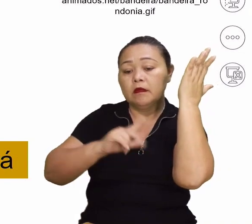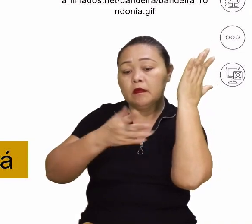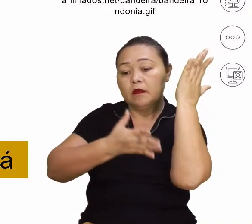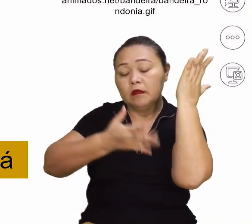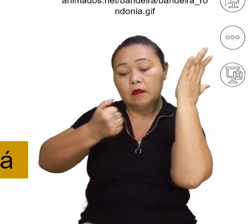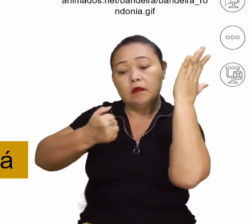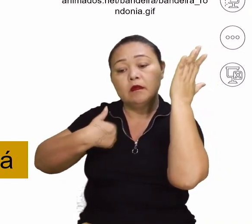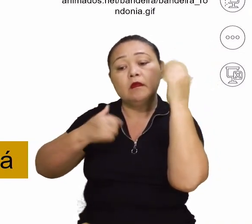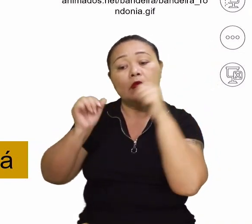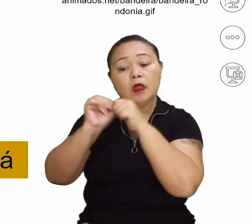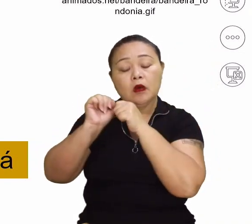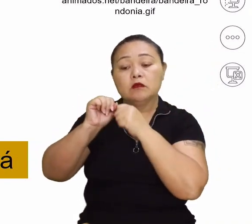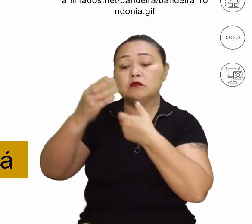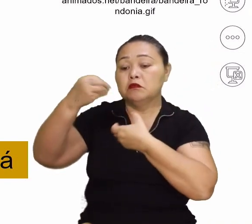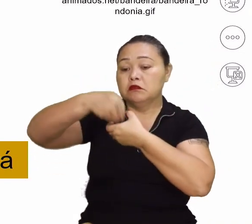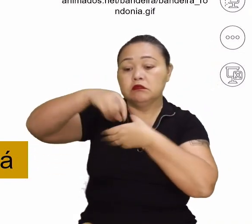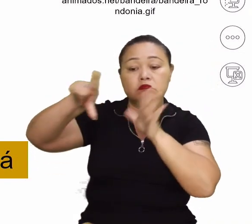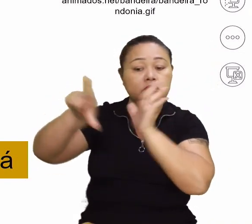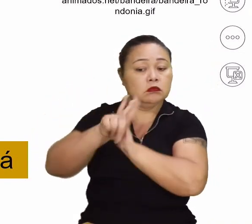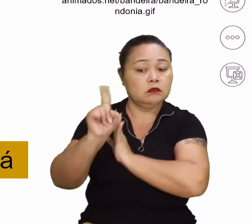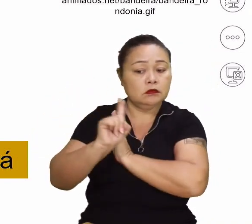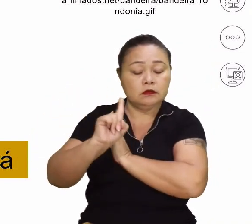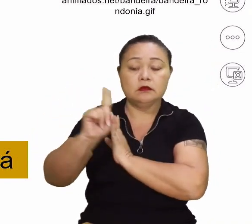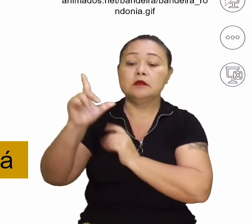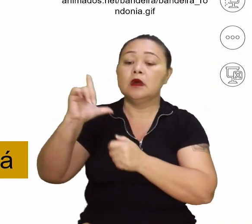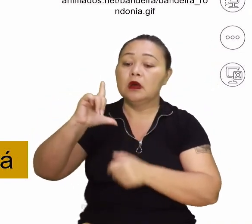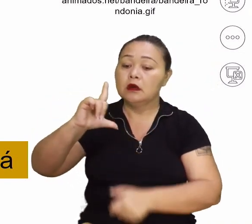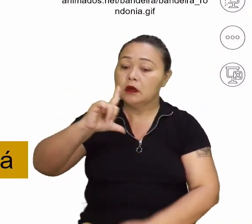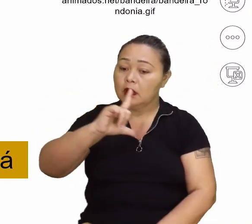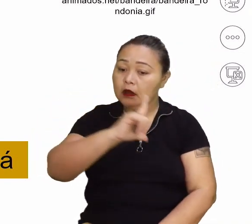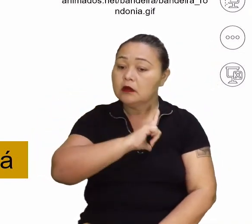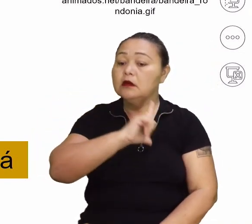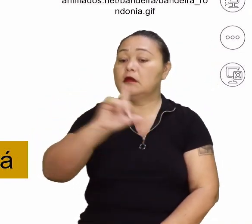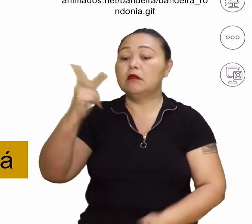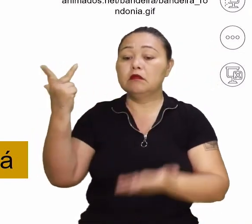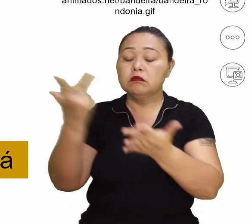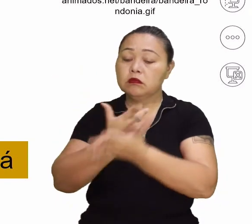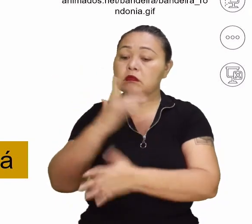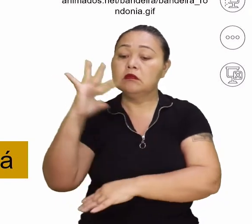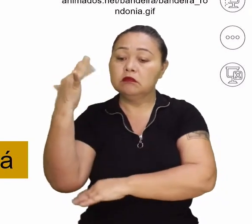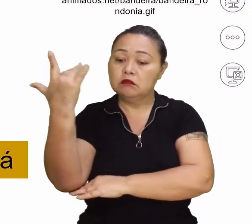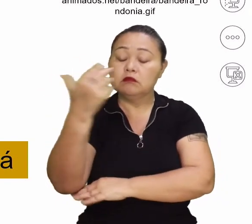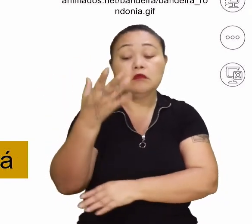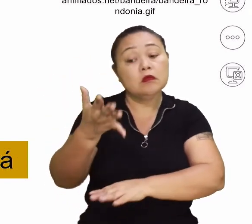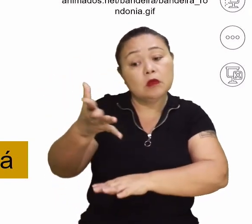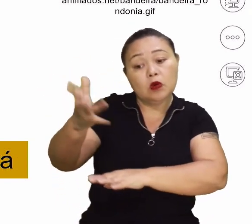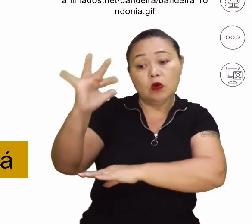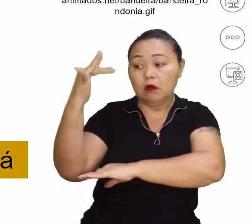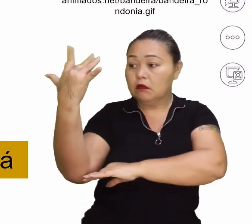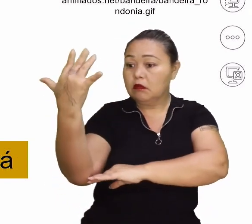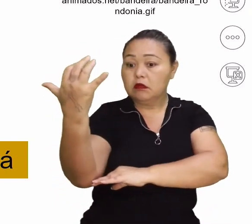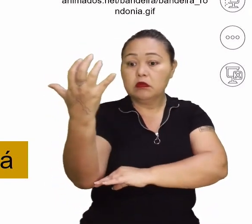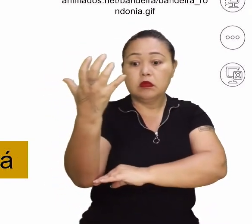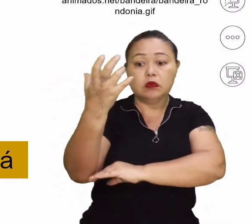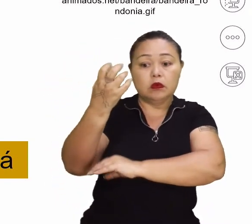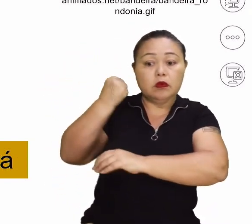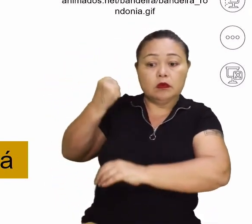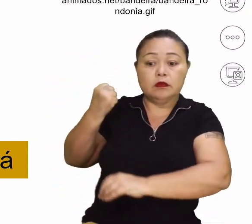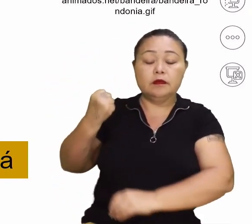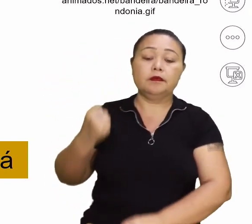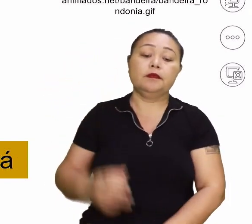retirada de forma ilegal, gerando grandes impactos ambientais de onde ela é retirada.